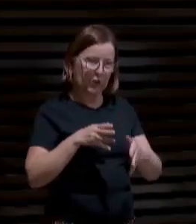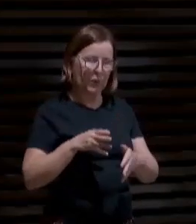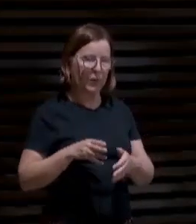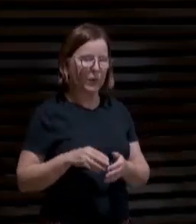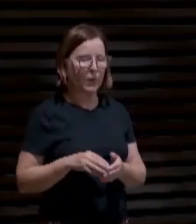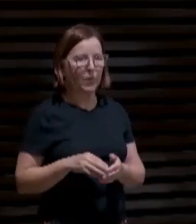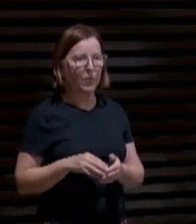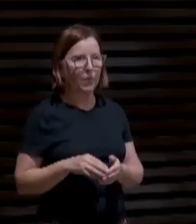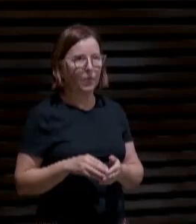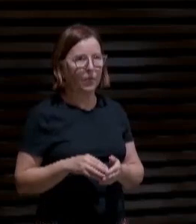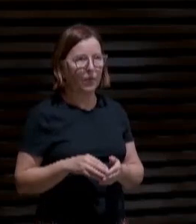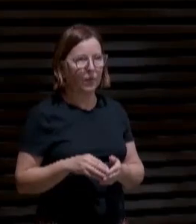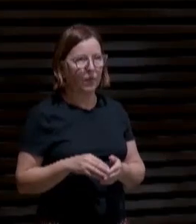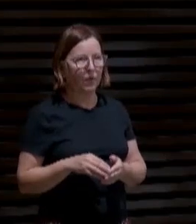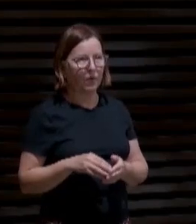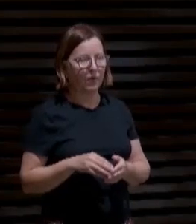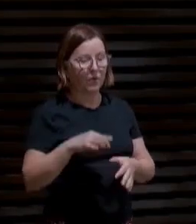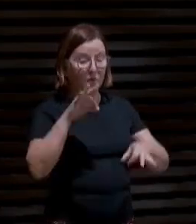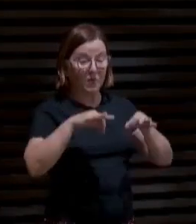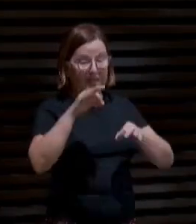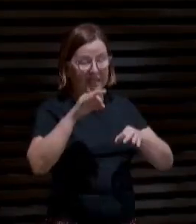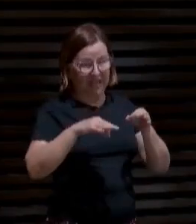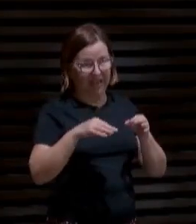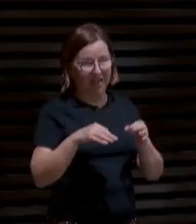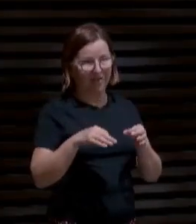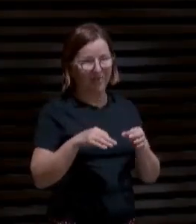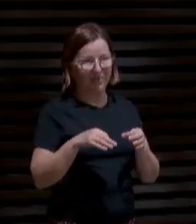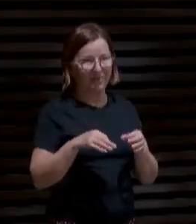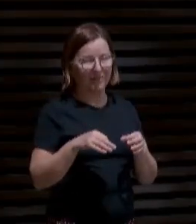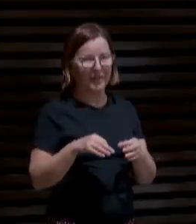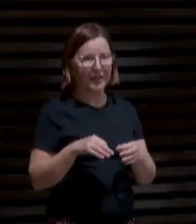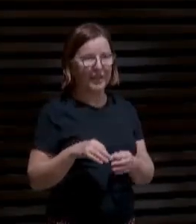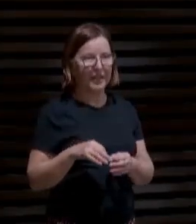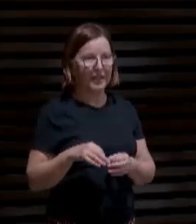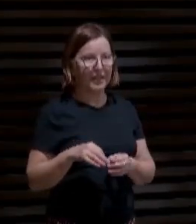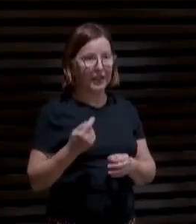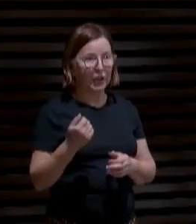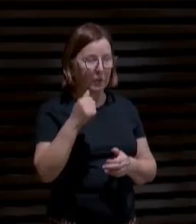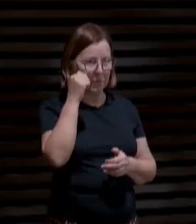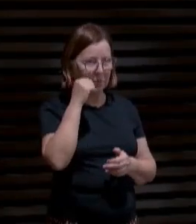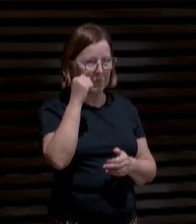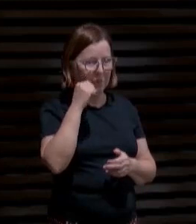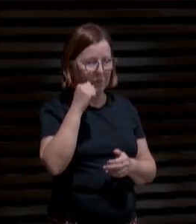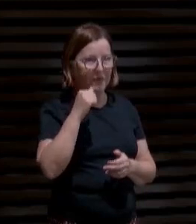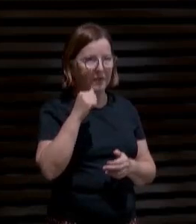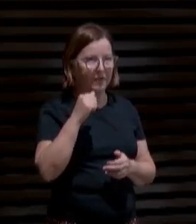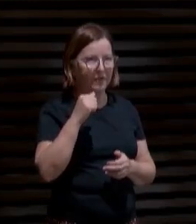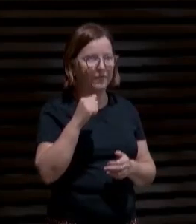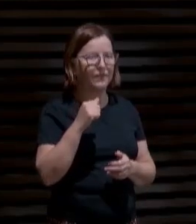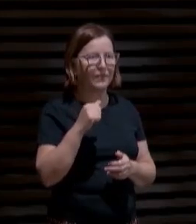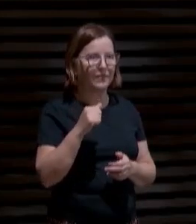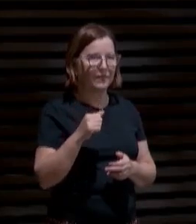dos Céus, em que Cristo é interpretado por Renata Carvalho, uma atriz transexual,